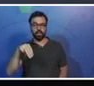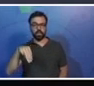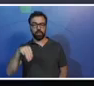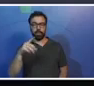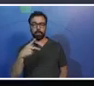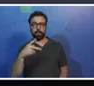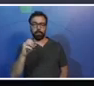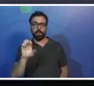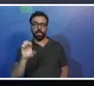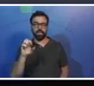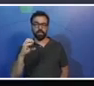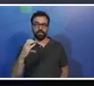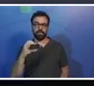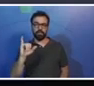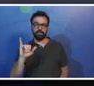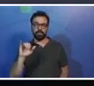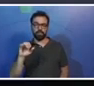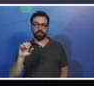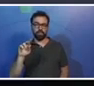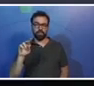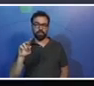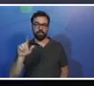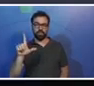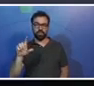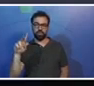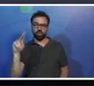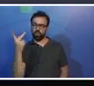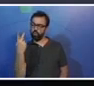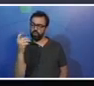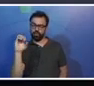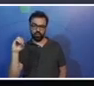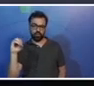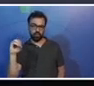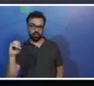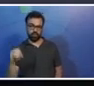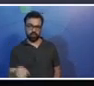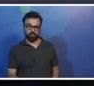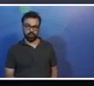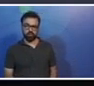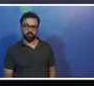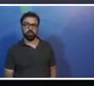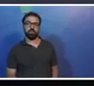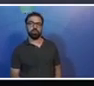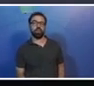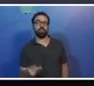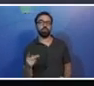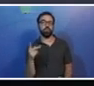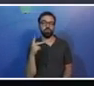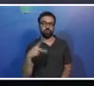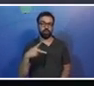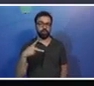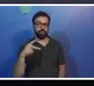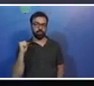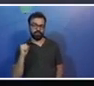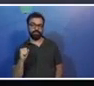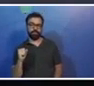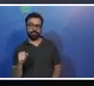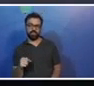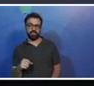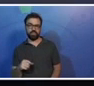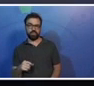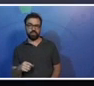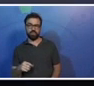Há duas palavras, aqui nós já devemos circular essa palavrinha aí, duas palavras